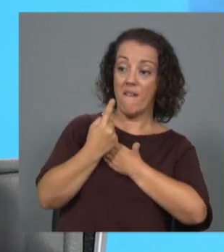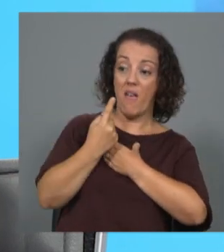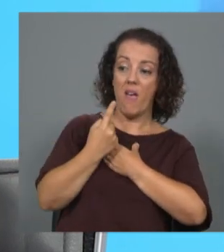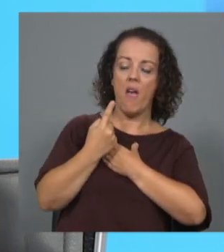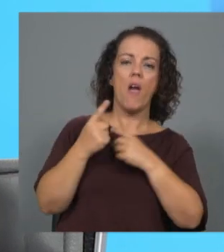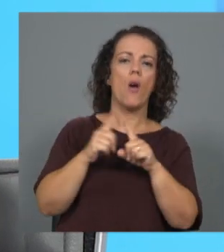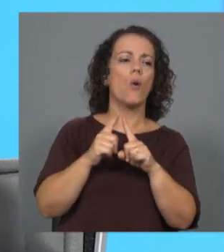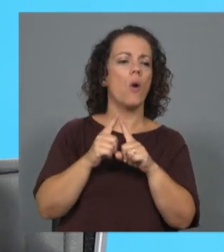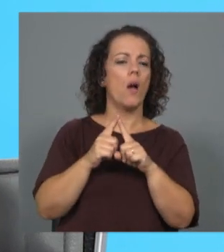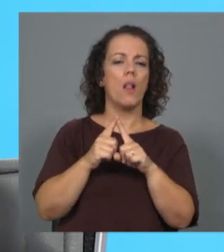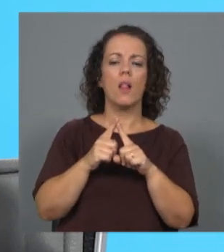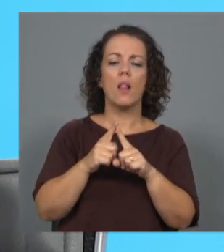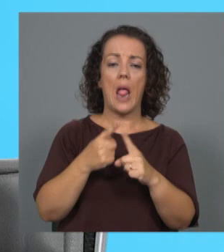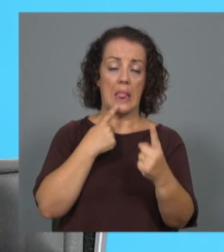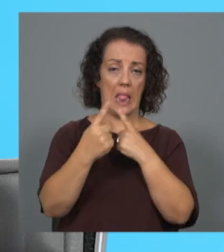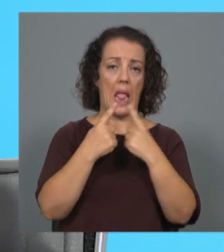entrar num sincretismo